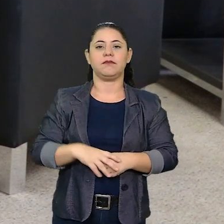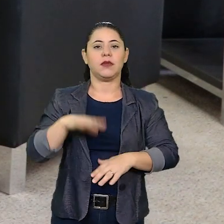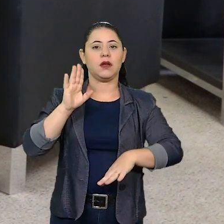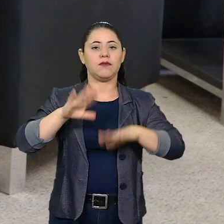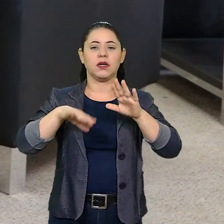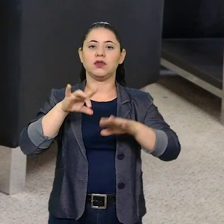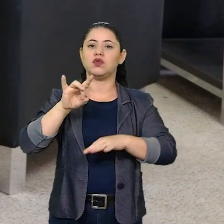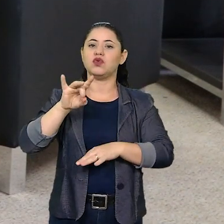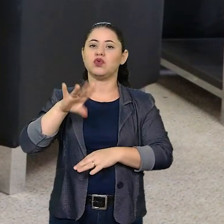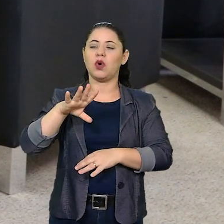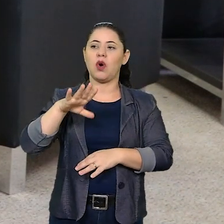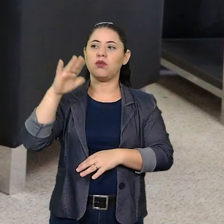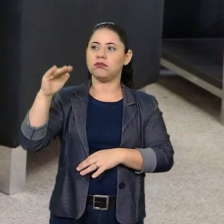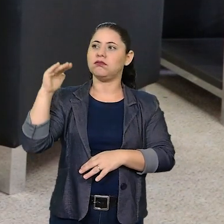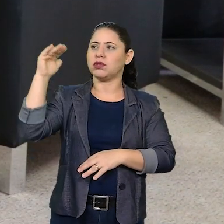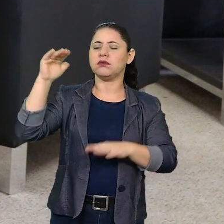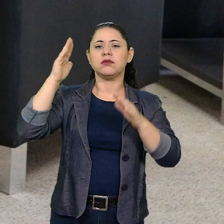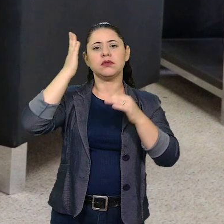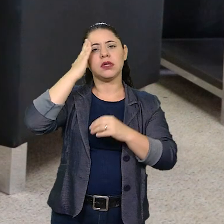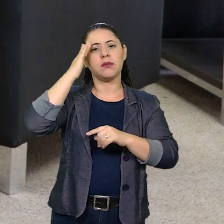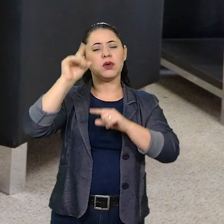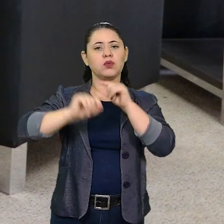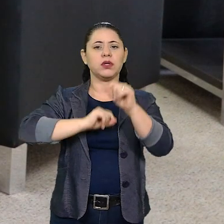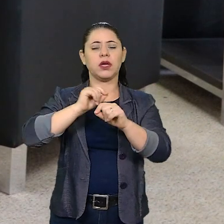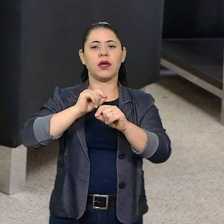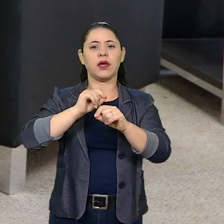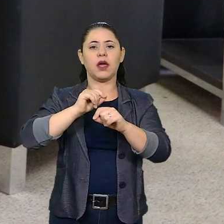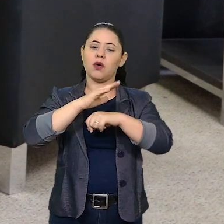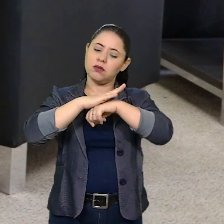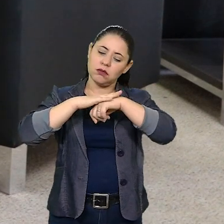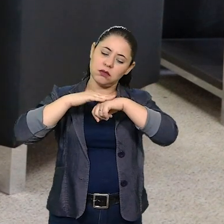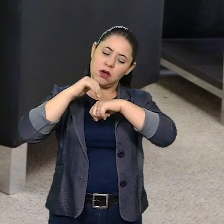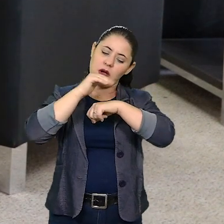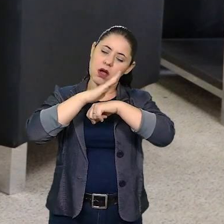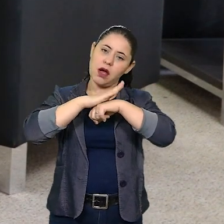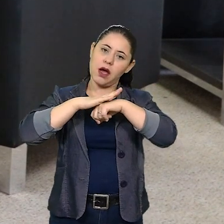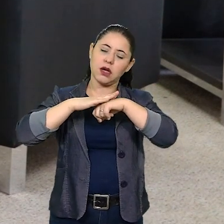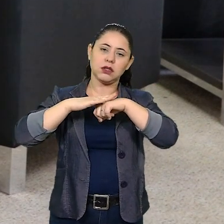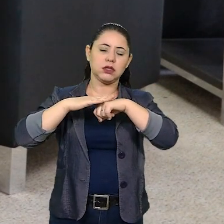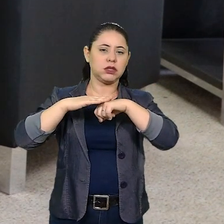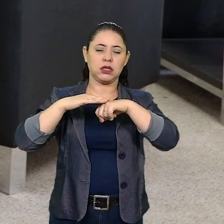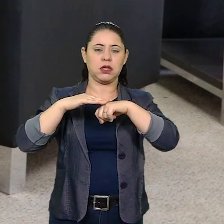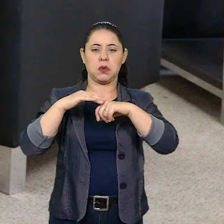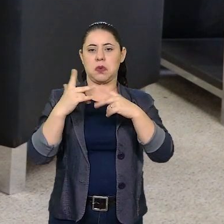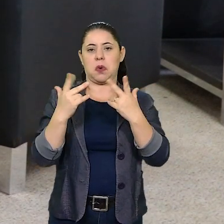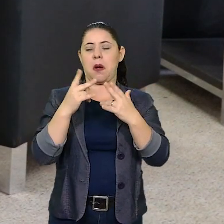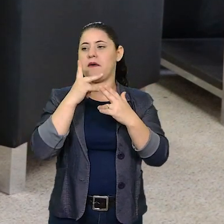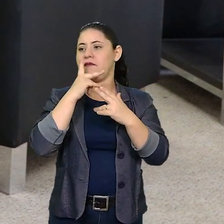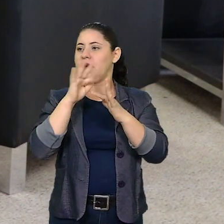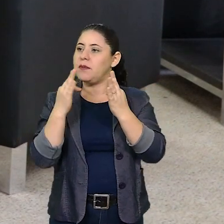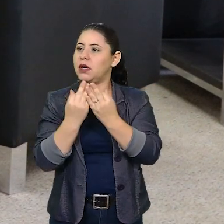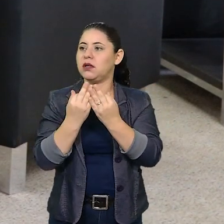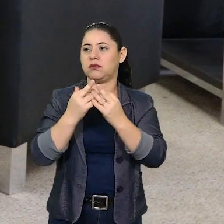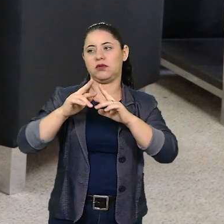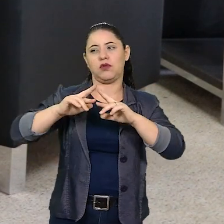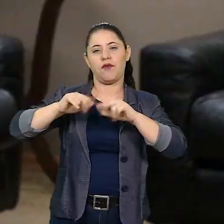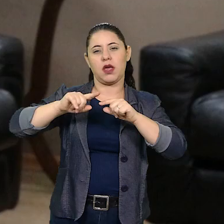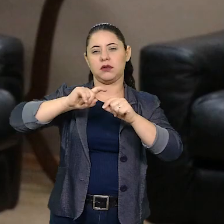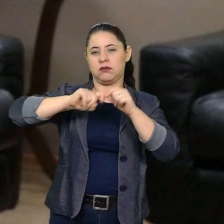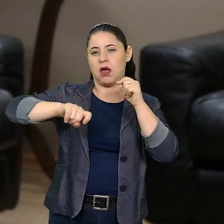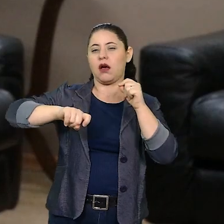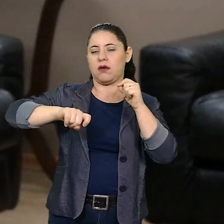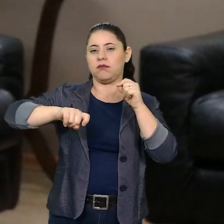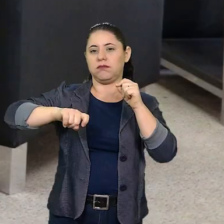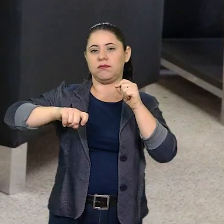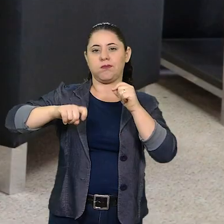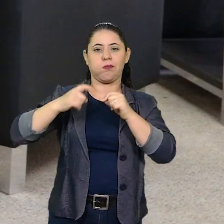Porque muitas vezes só o adulto sabe essa diferença entre o que é um carinho inocente do que algo num contexto